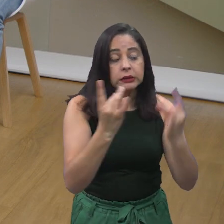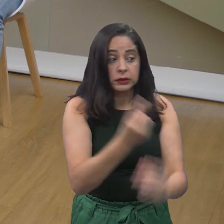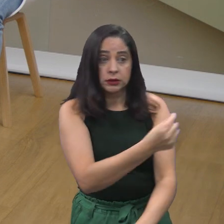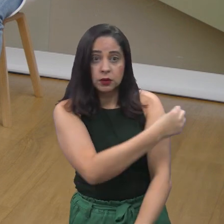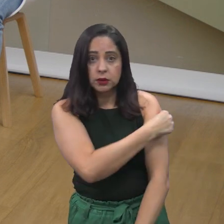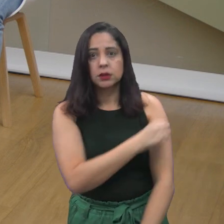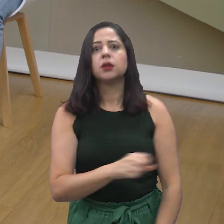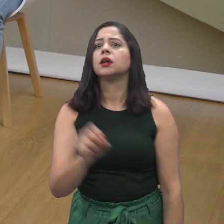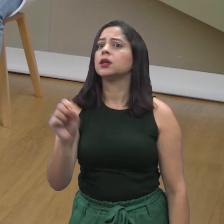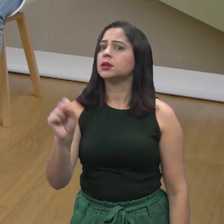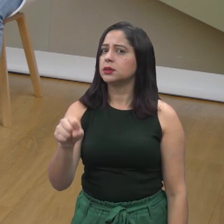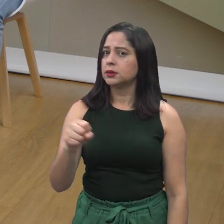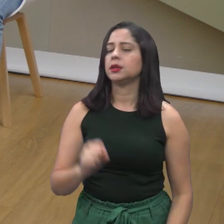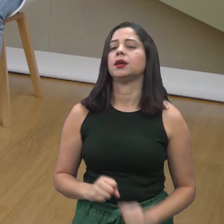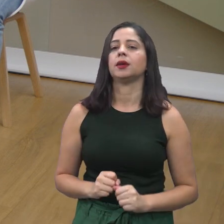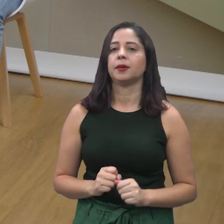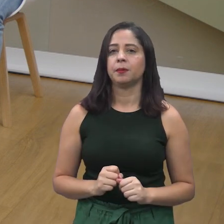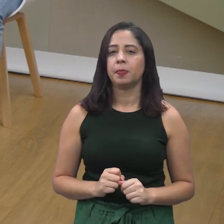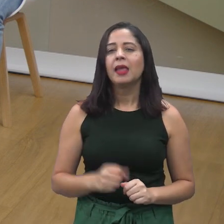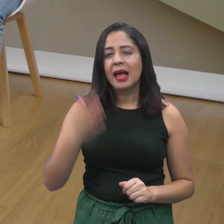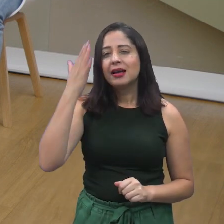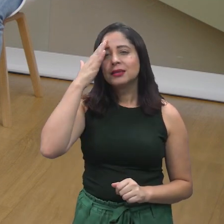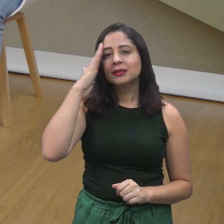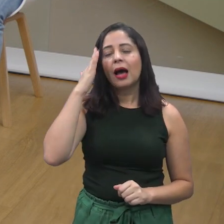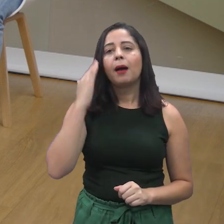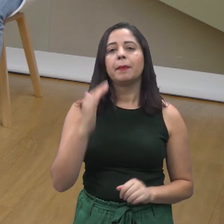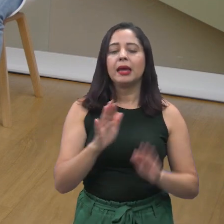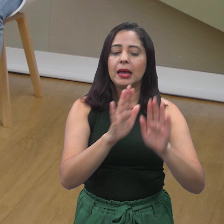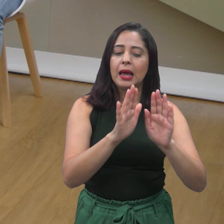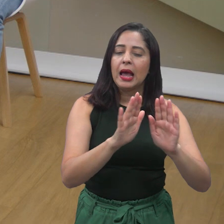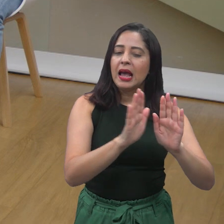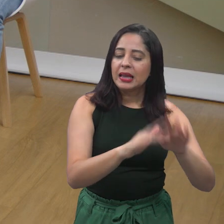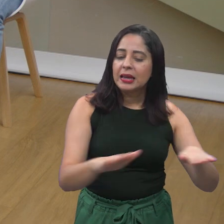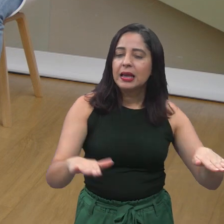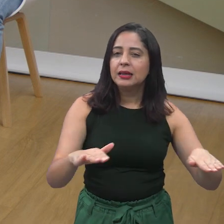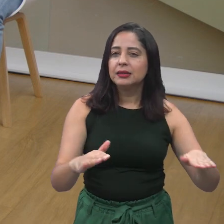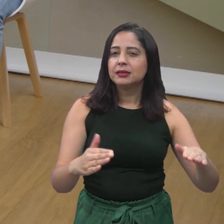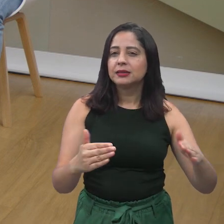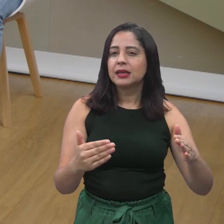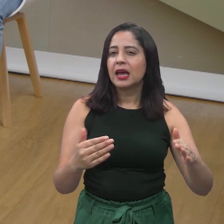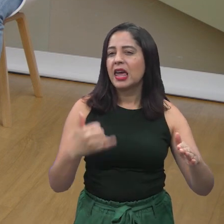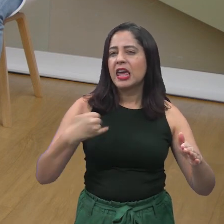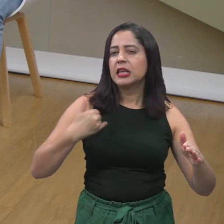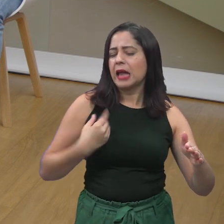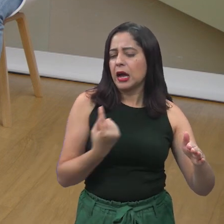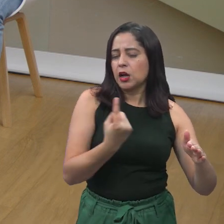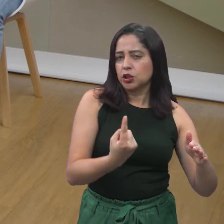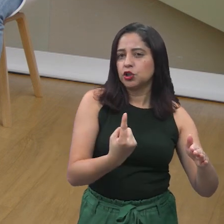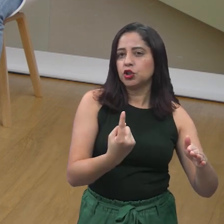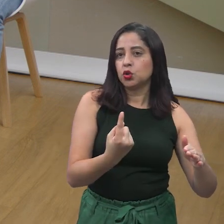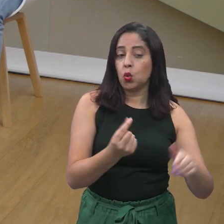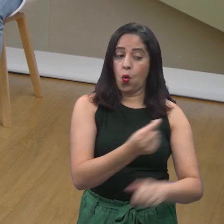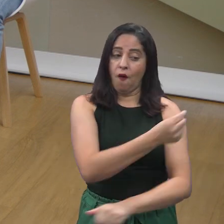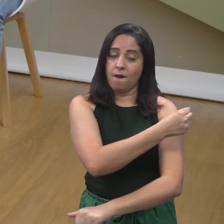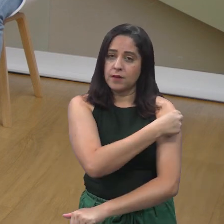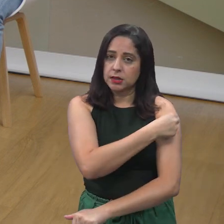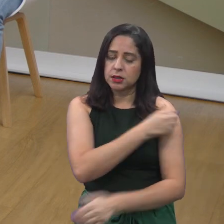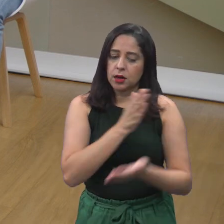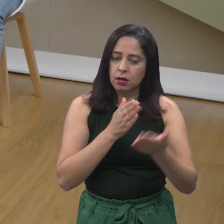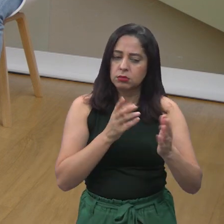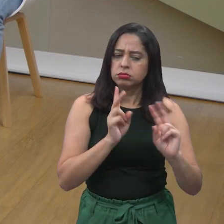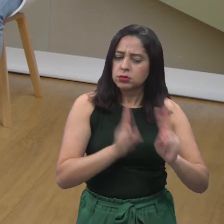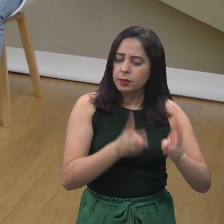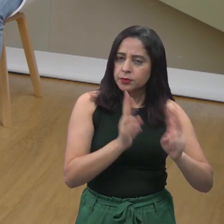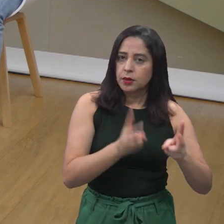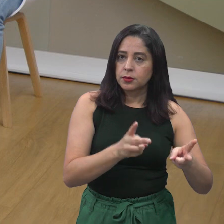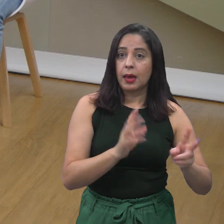gente sempre lembra, até 1 ano e meio, que sempre tem aquela frequência e depois de 1 ano e meio começa a distanciar. tem as campanhas anuais, mas lembrando que com 4 anos